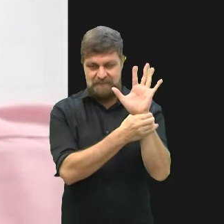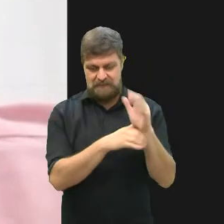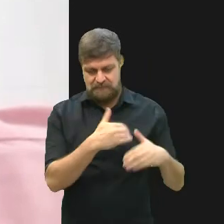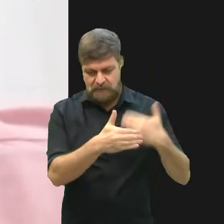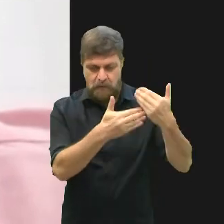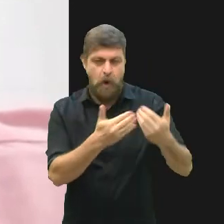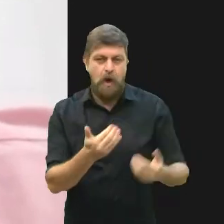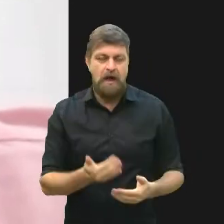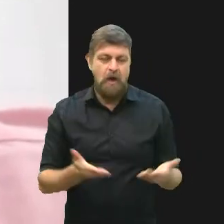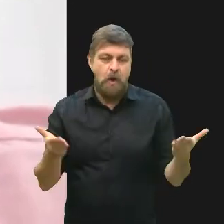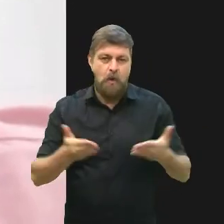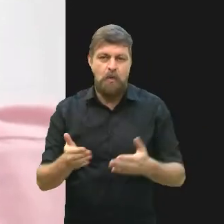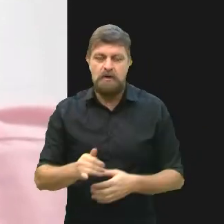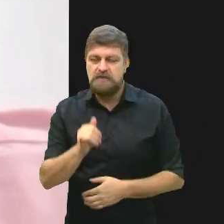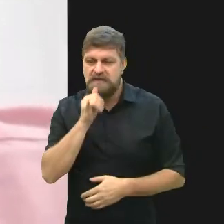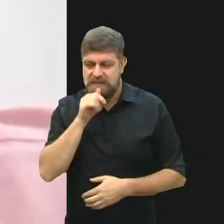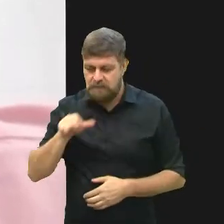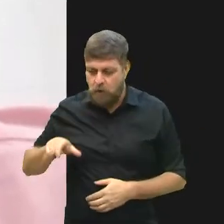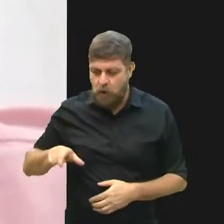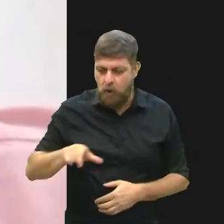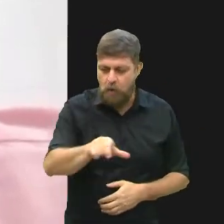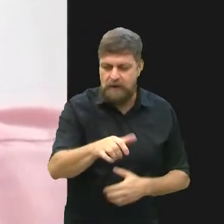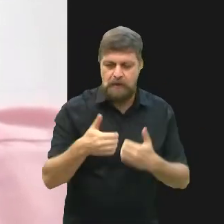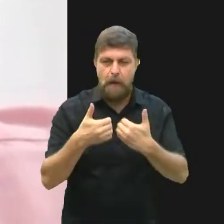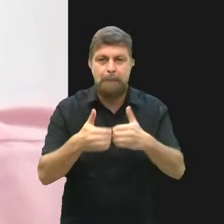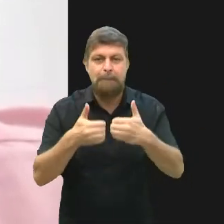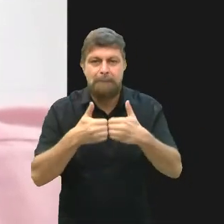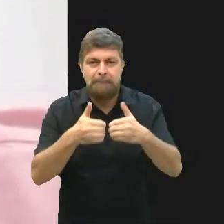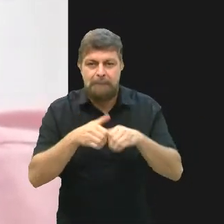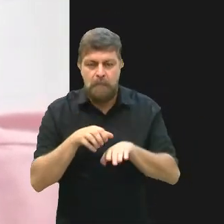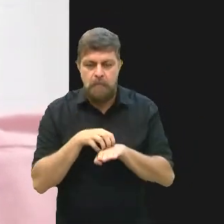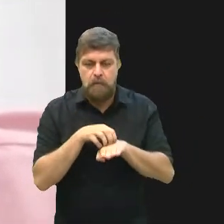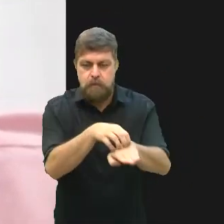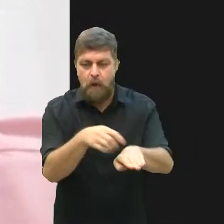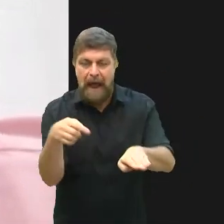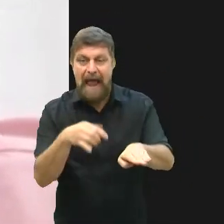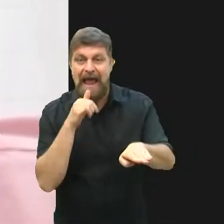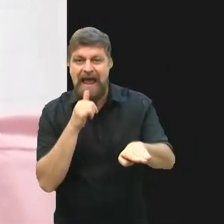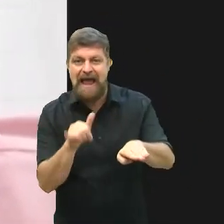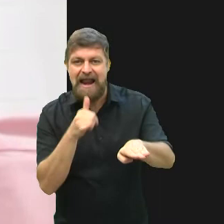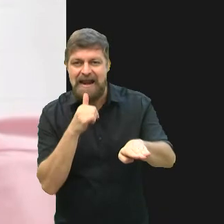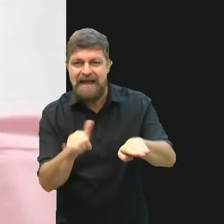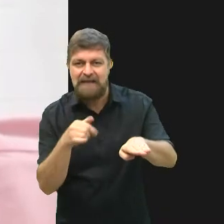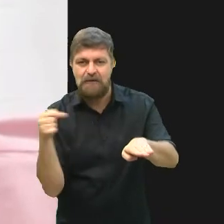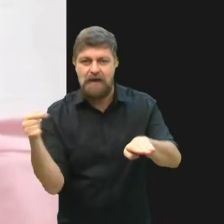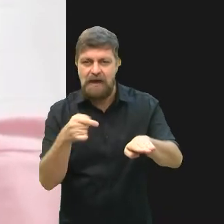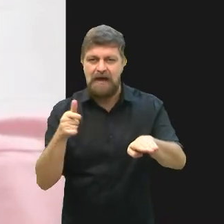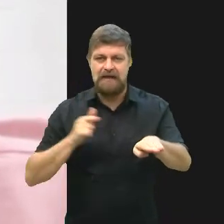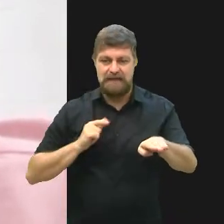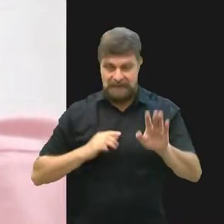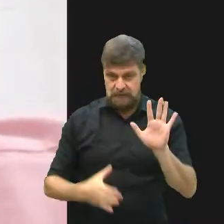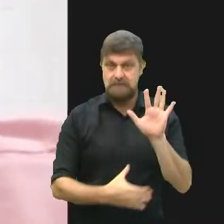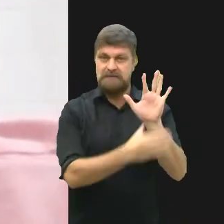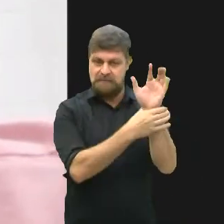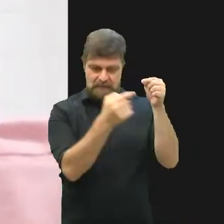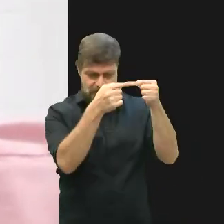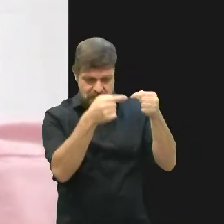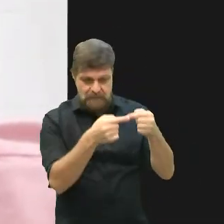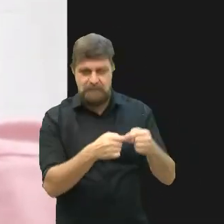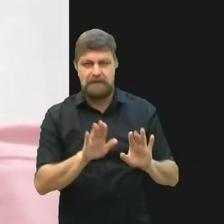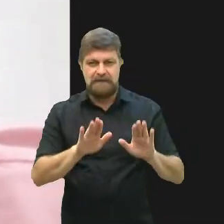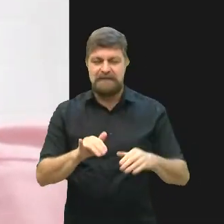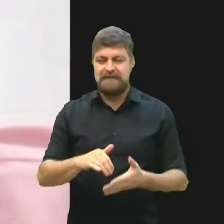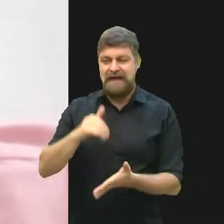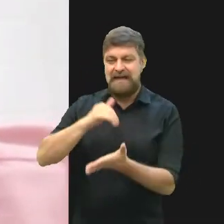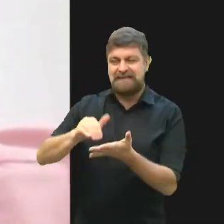Transporte trabalha na visão do BRT com ônibus elétrico, por exemplo, com um plantio semeado ali de sustentabilidade. A Secretaria